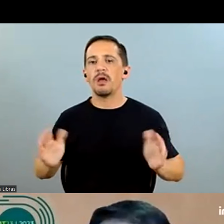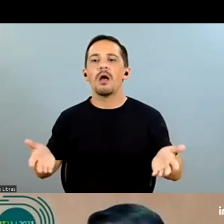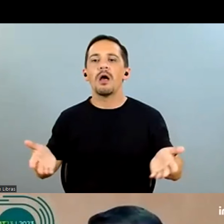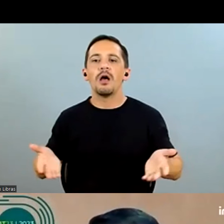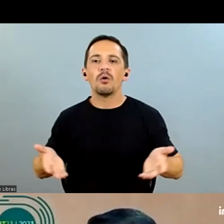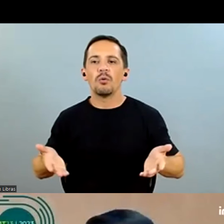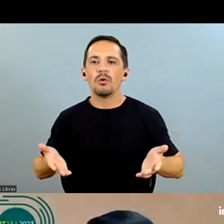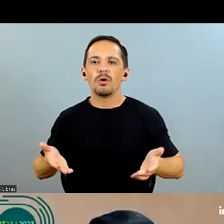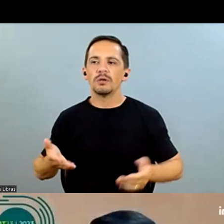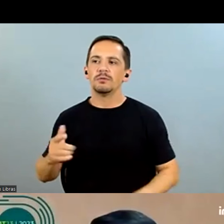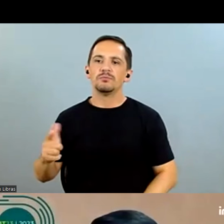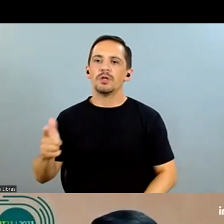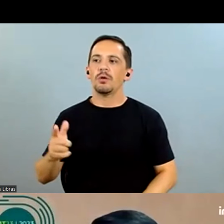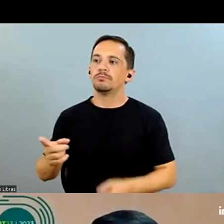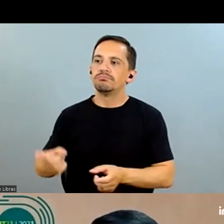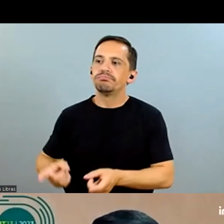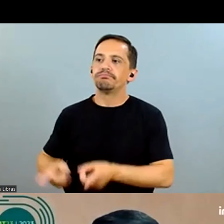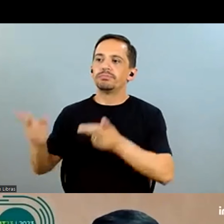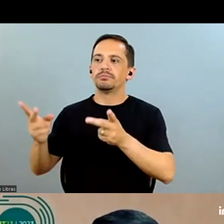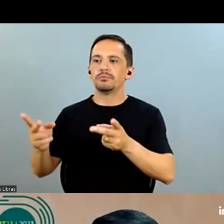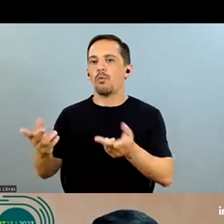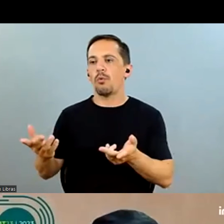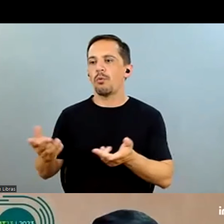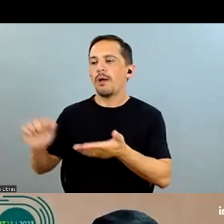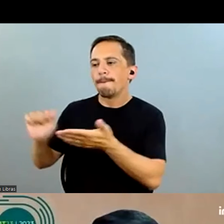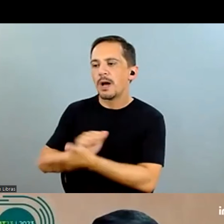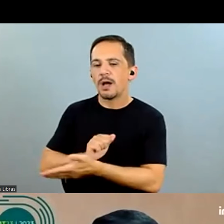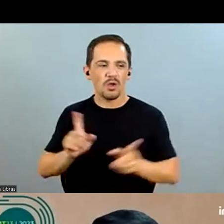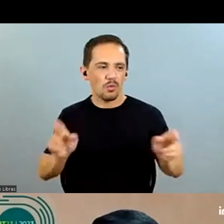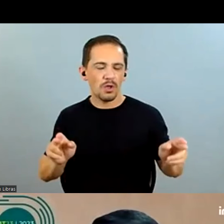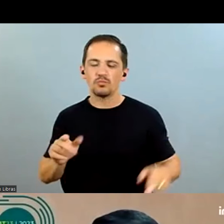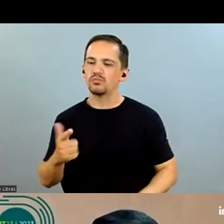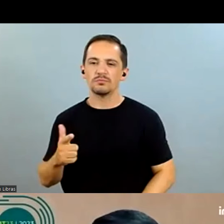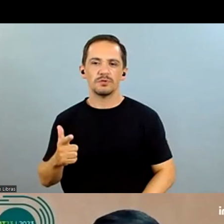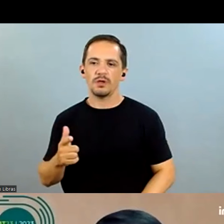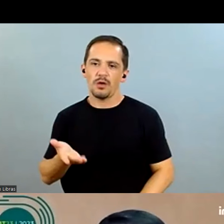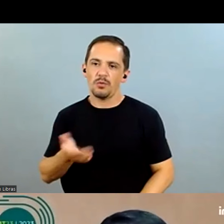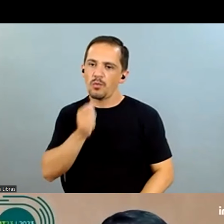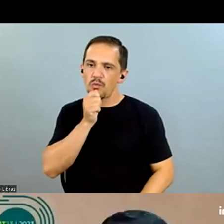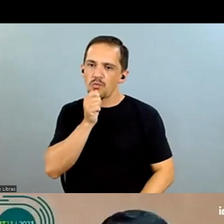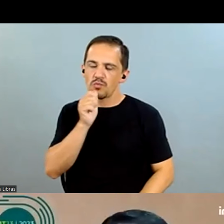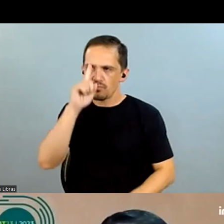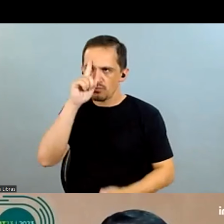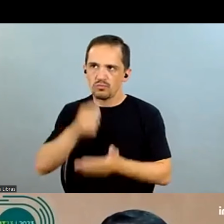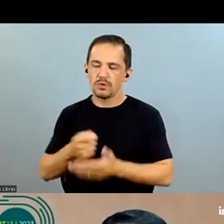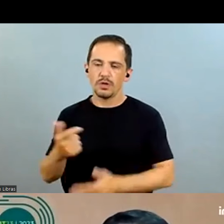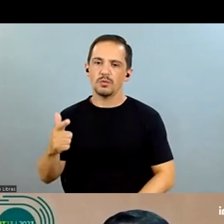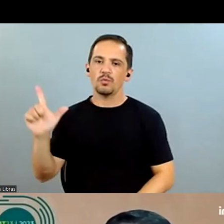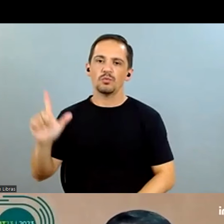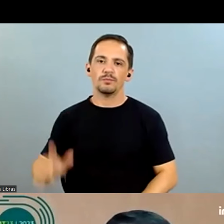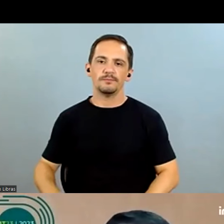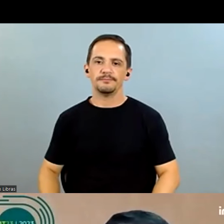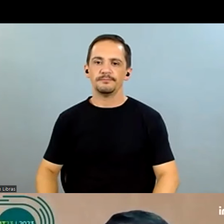que possa sofrer esse tipo de imperm aí no futuro pelo menos que a gente conheç agora não sei se o